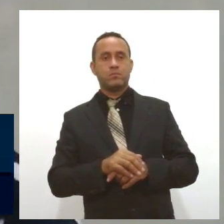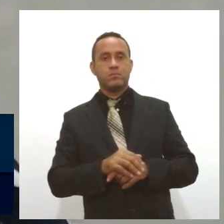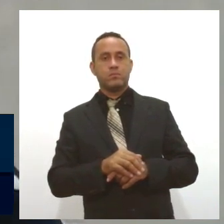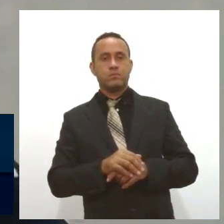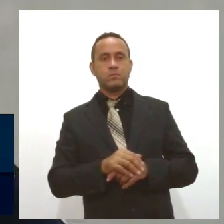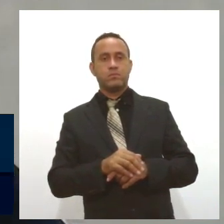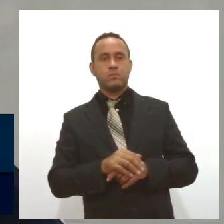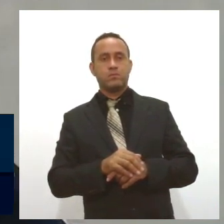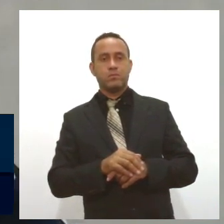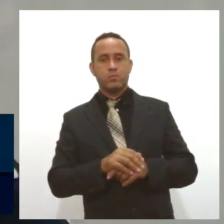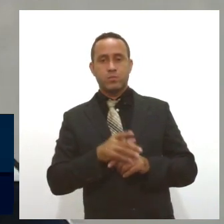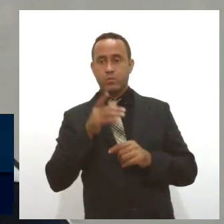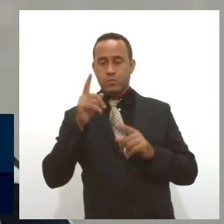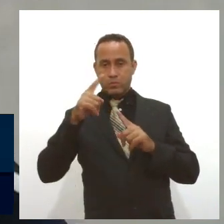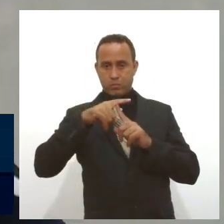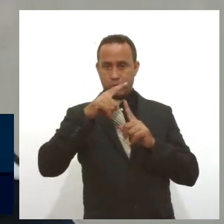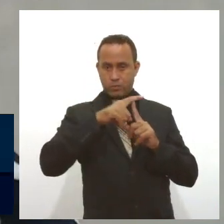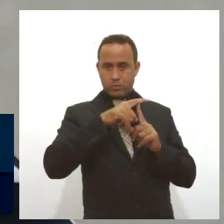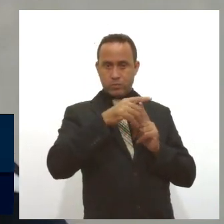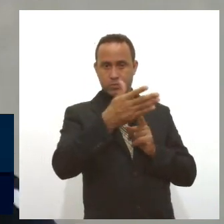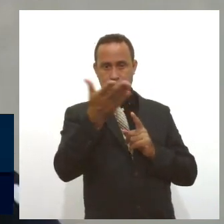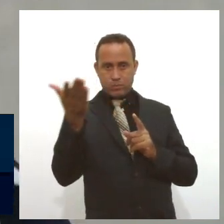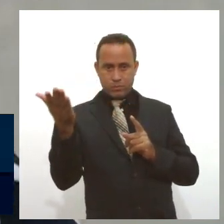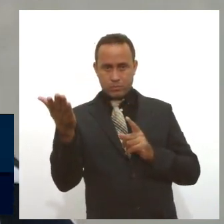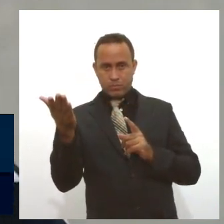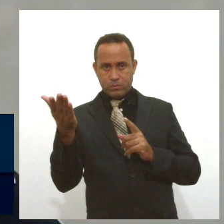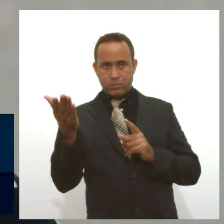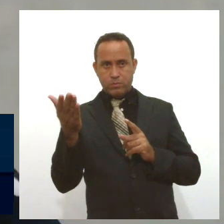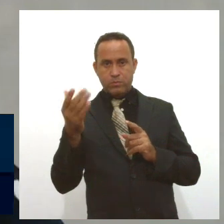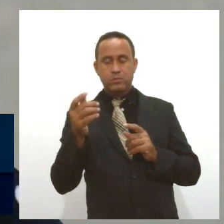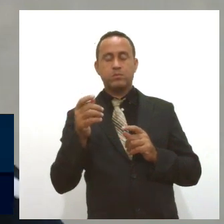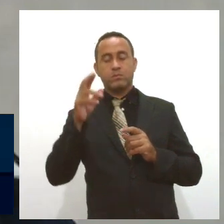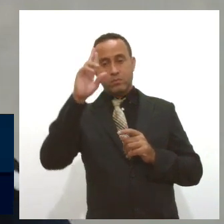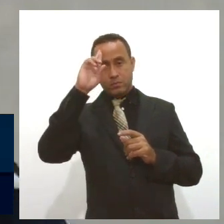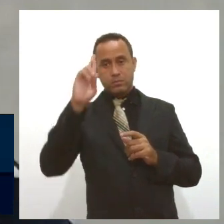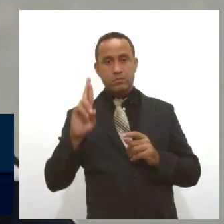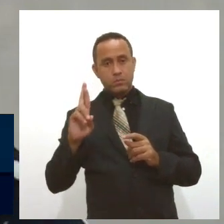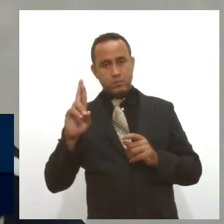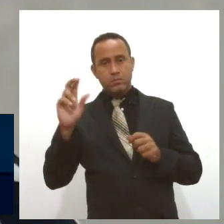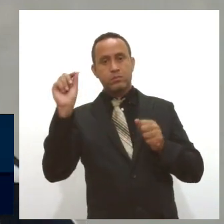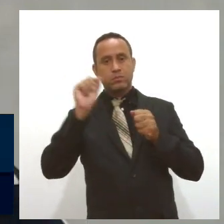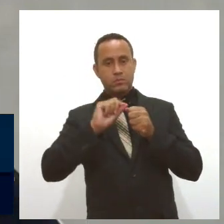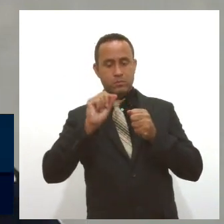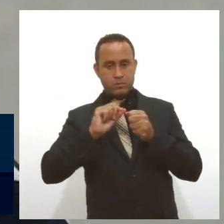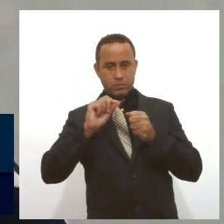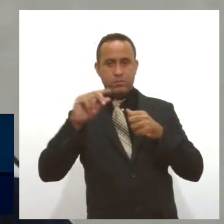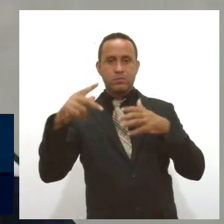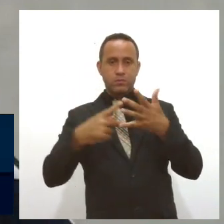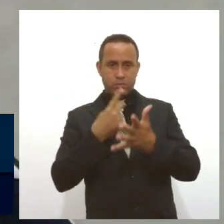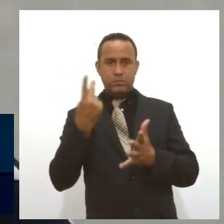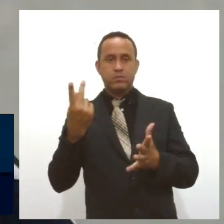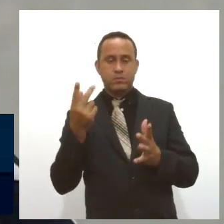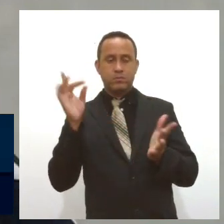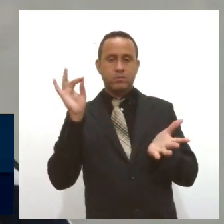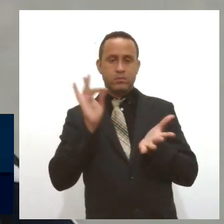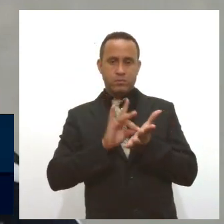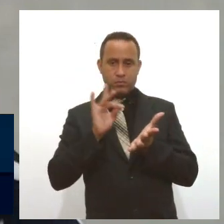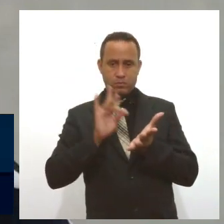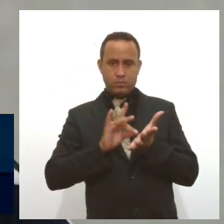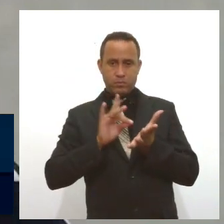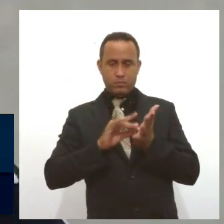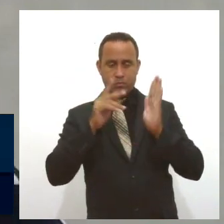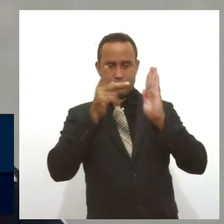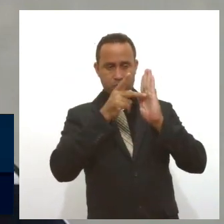da estirpe de Vossa Senhoria à frente, no comando, fazendo acontecer, de fato,